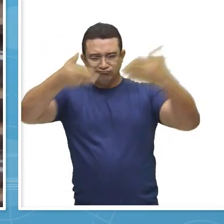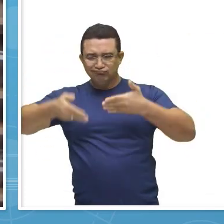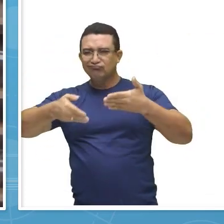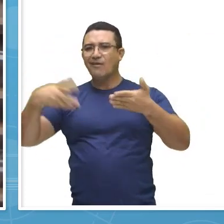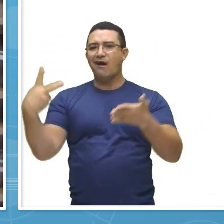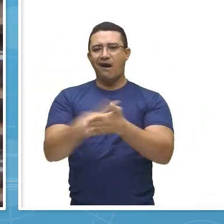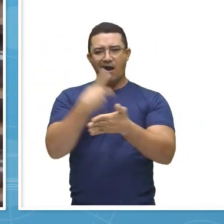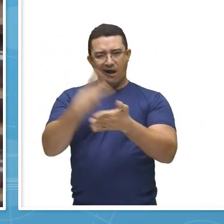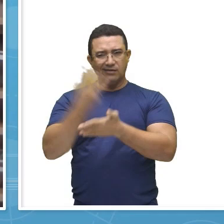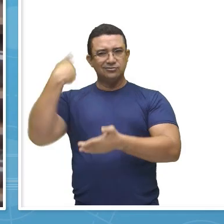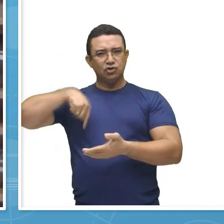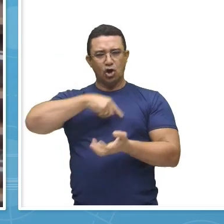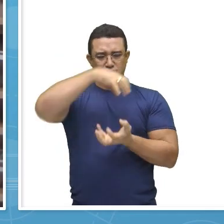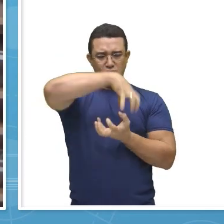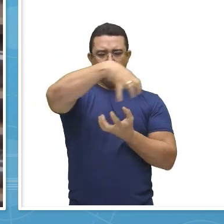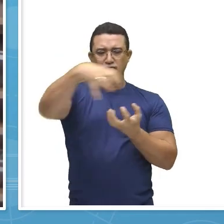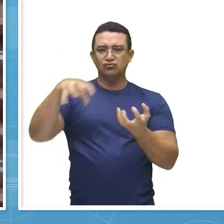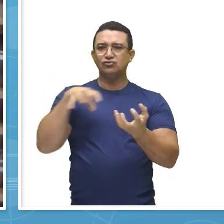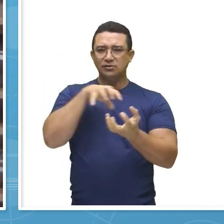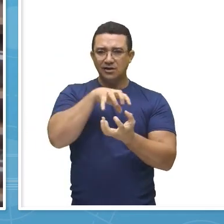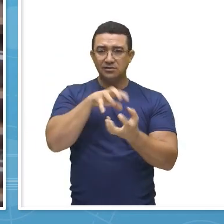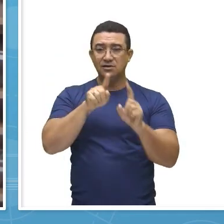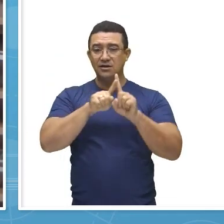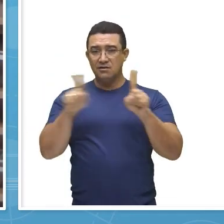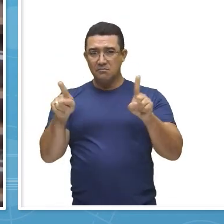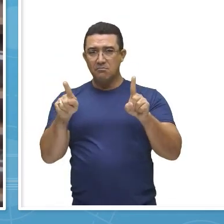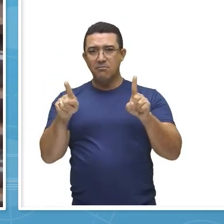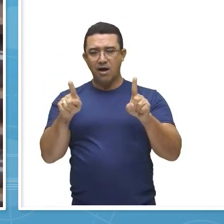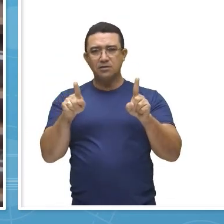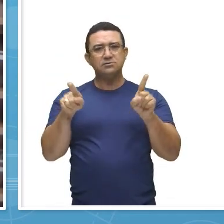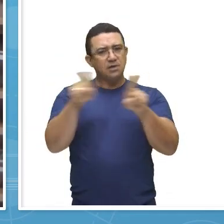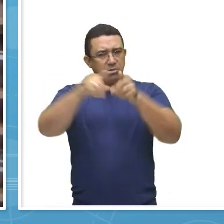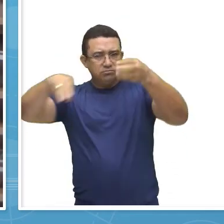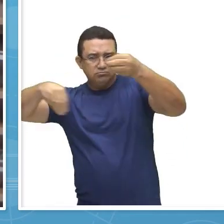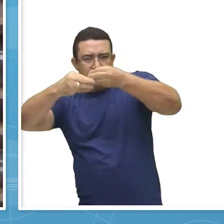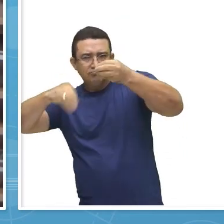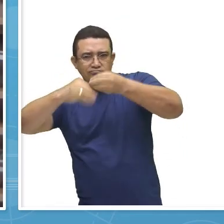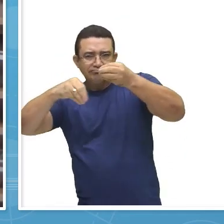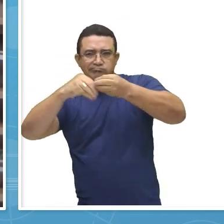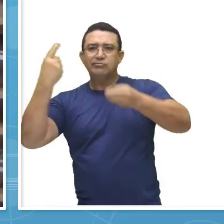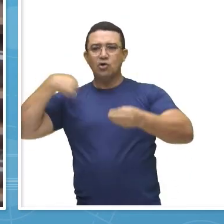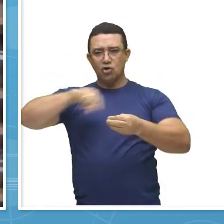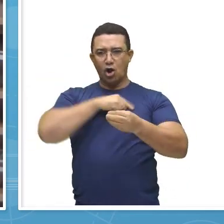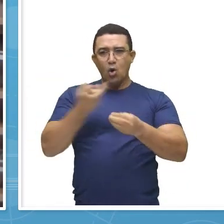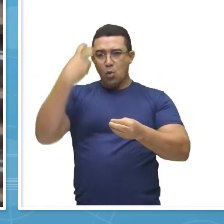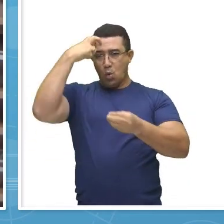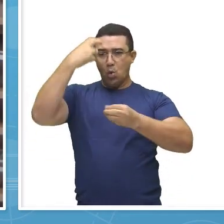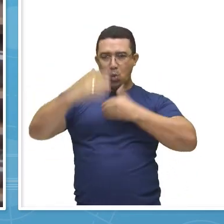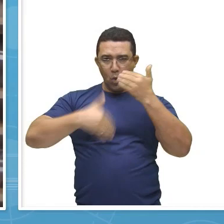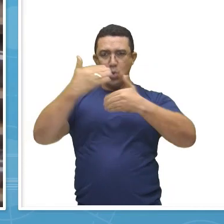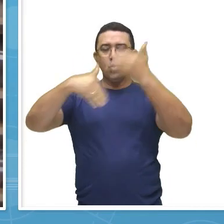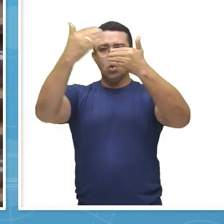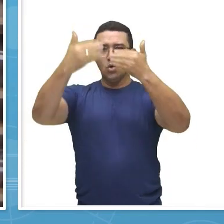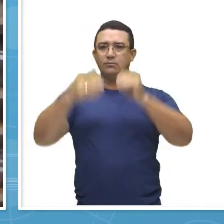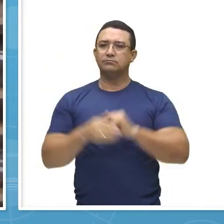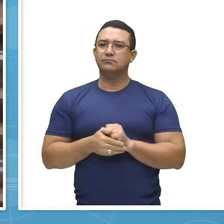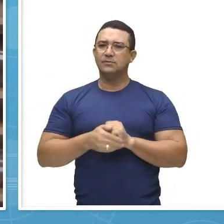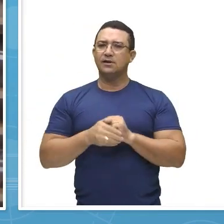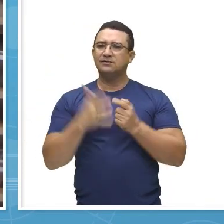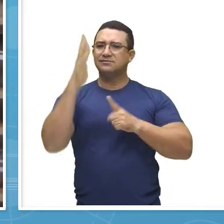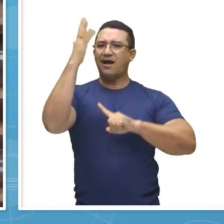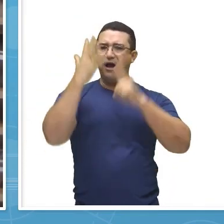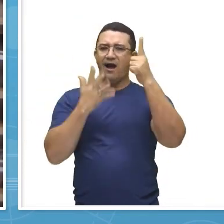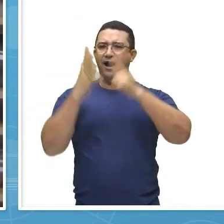para o nosso continente, mas elas se infiltraram, contribuíram para o nosso crescimento. Vocês sabem, por exemplo, o samba,